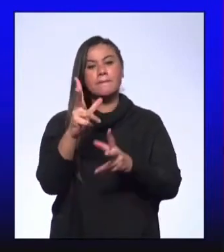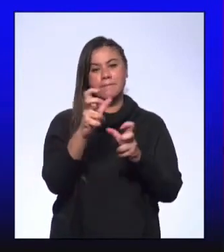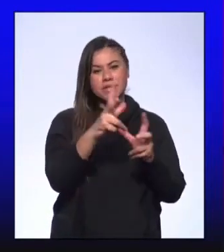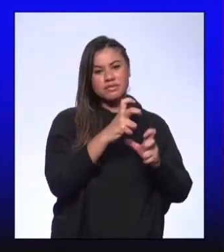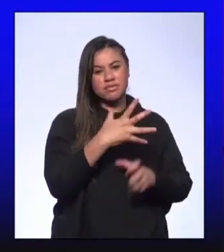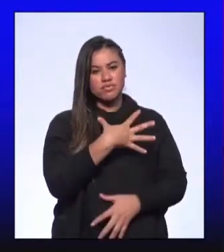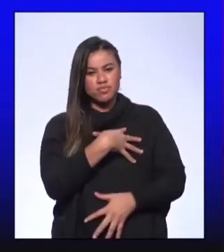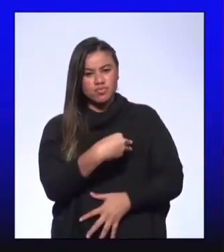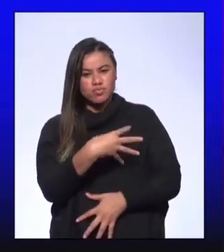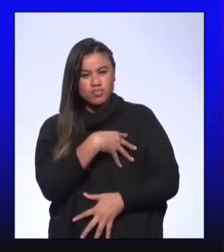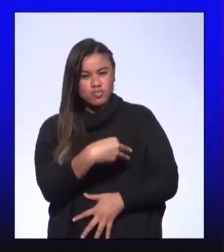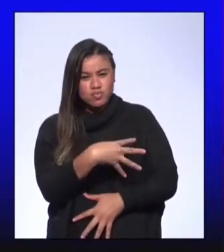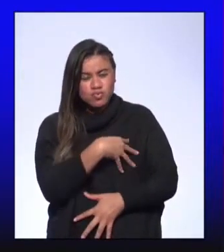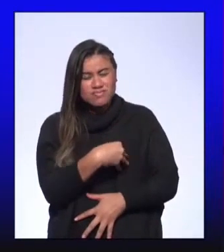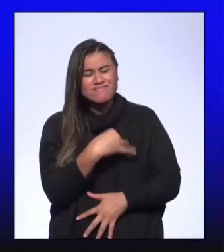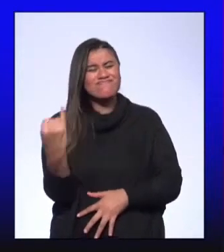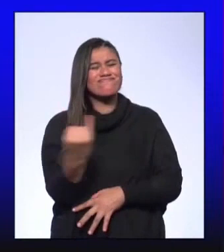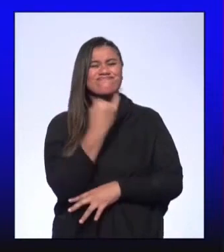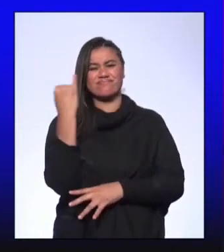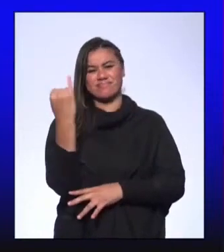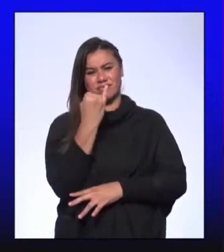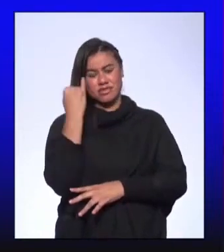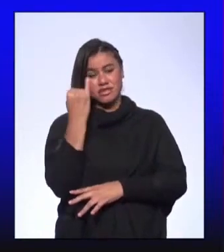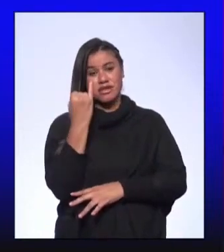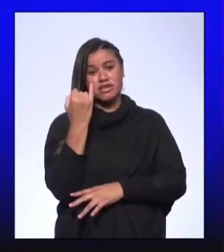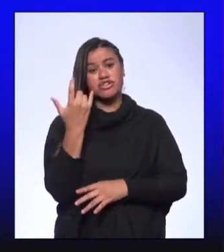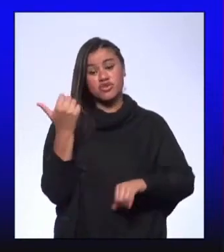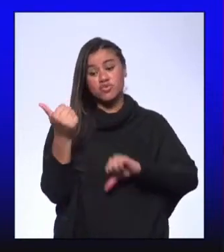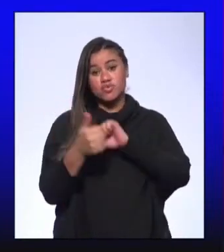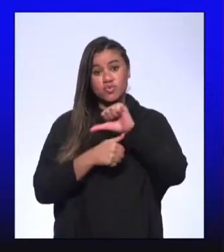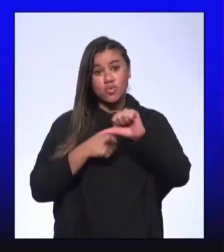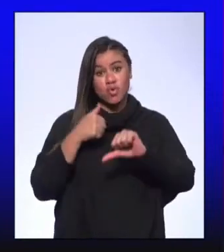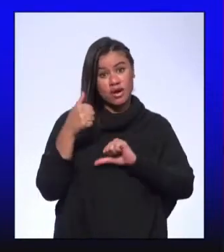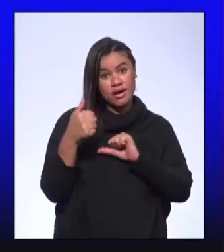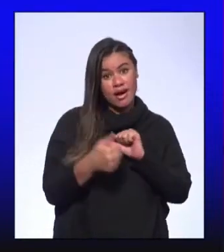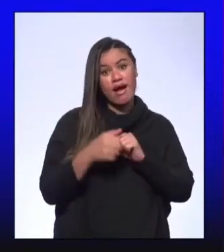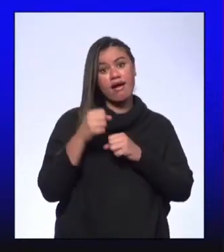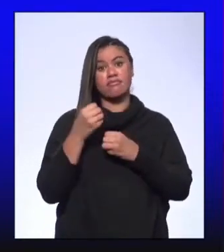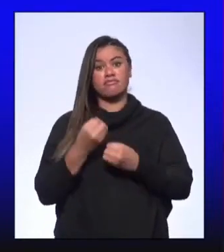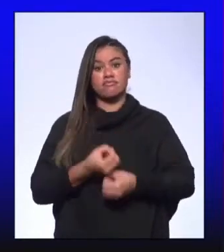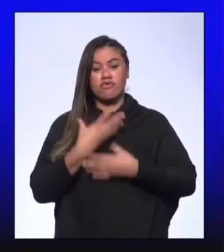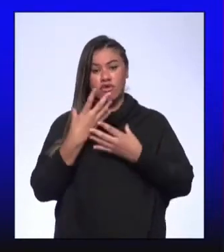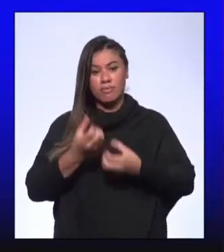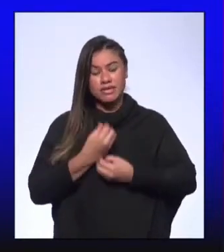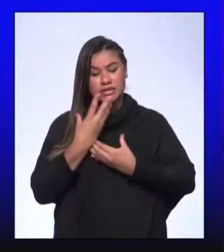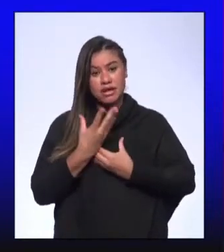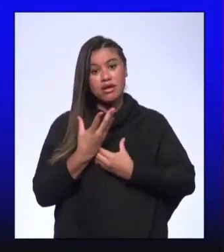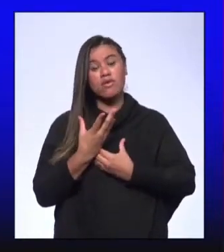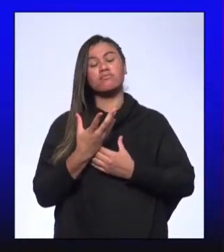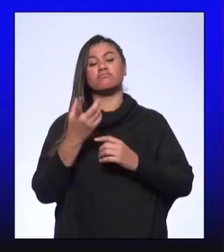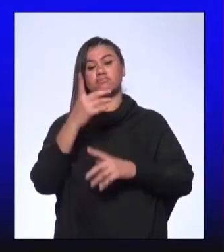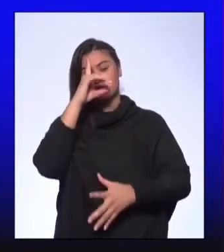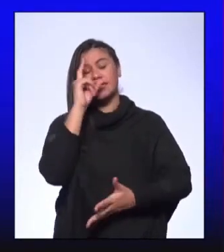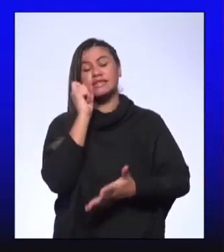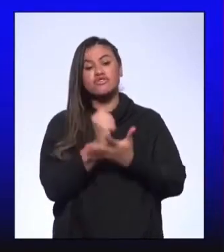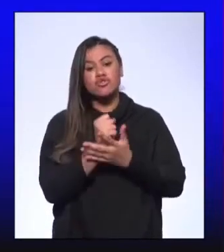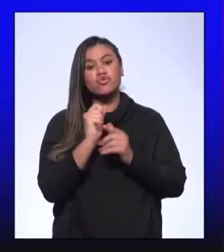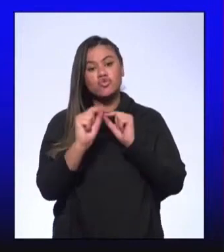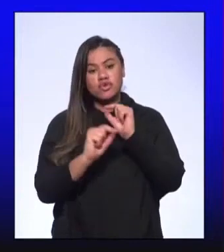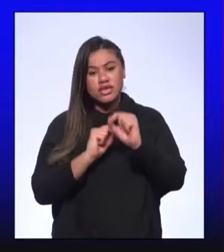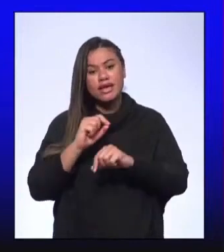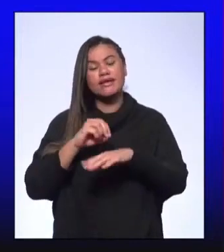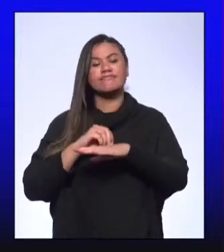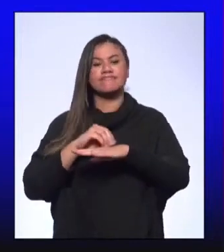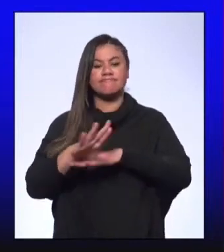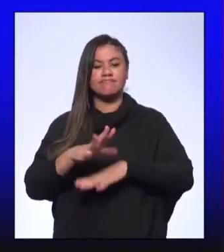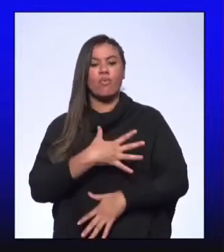materno é muito importante e eles alteraram as suas recomendações e voltaram atrás. E hoje, inclusive eles, sugerem